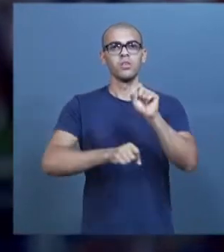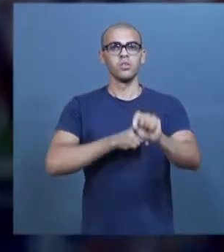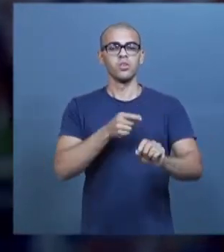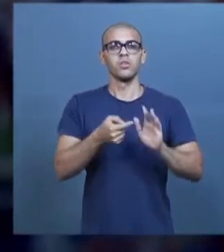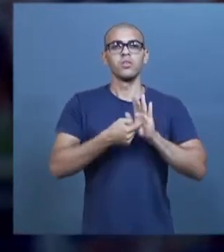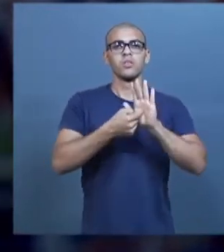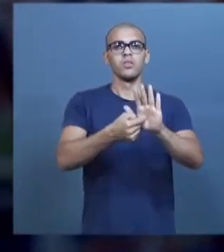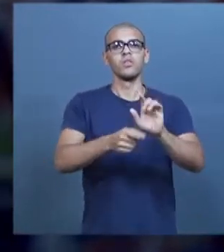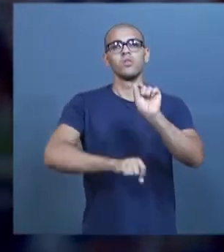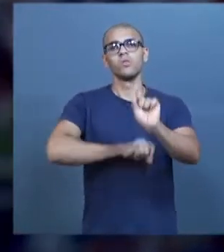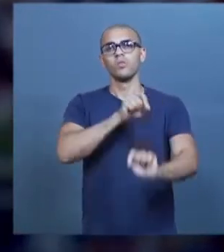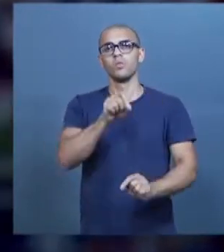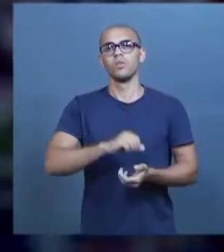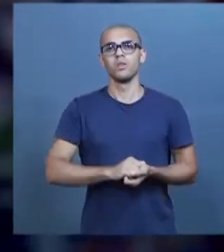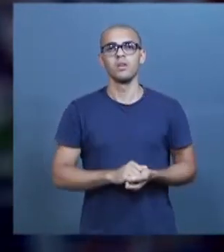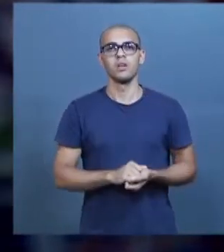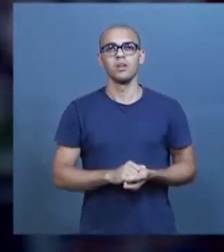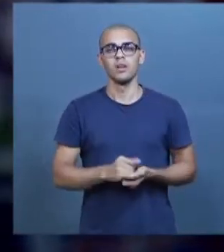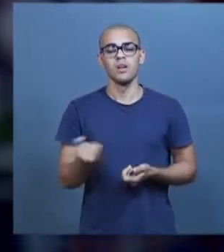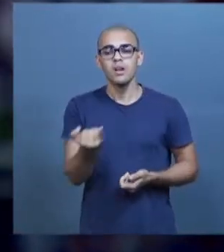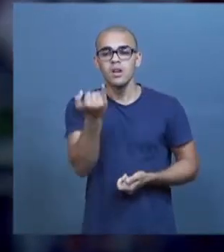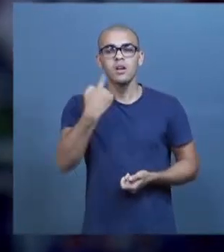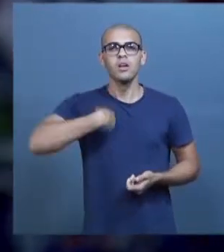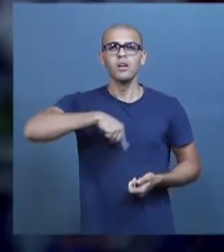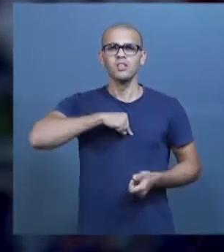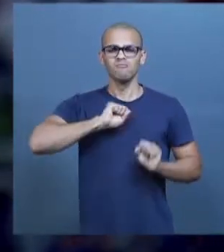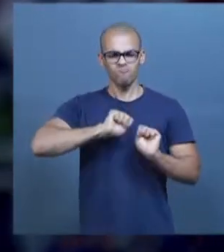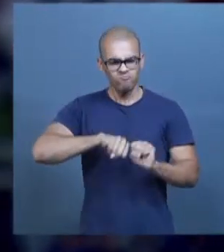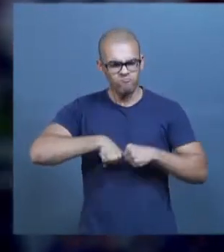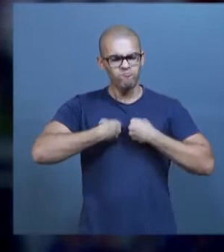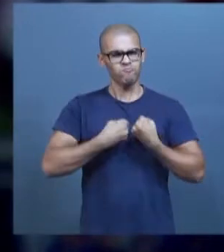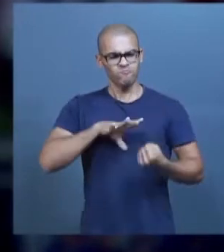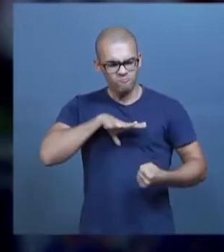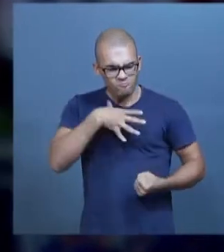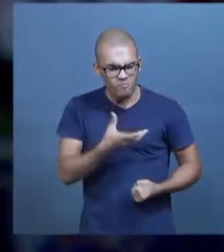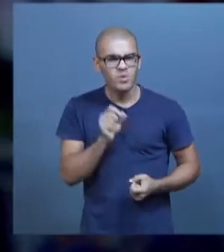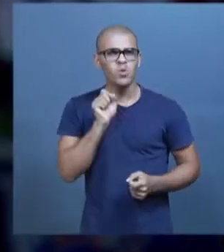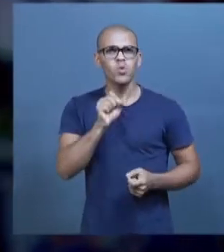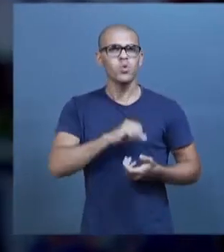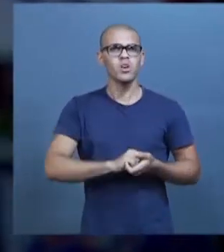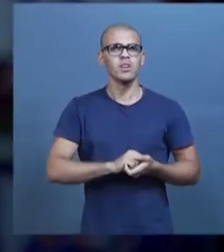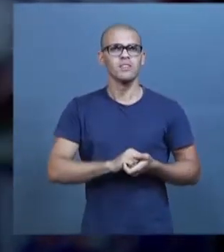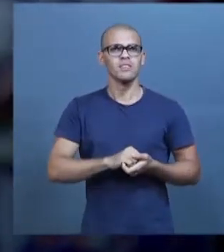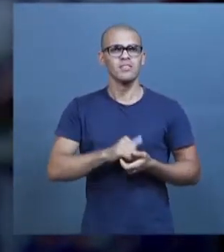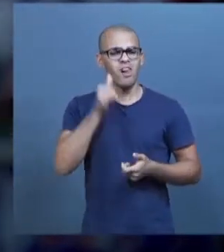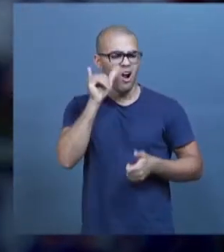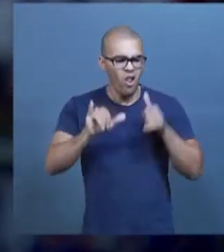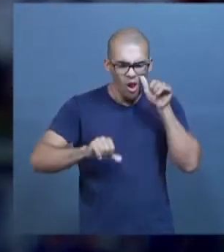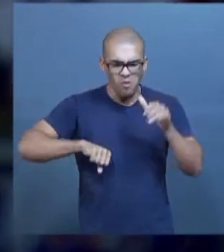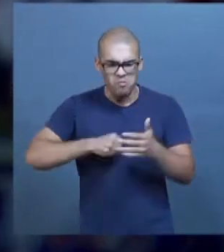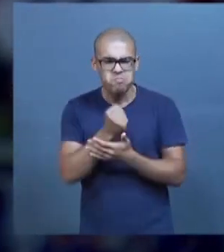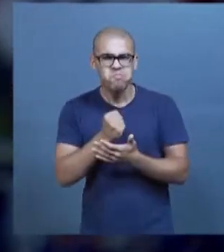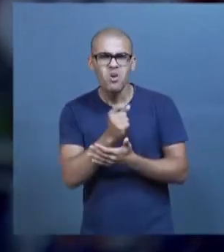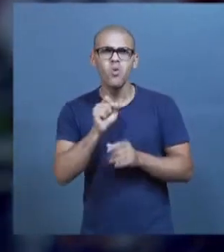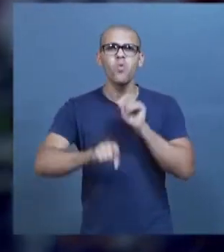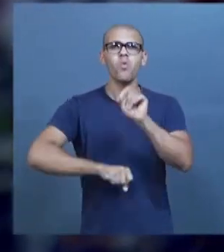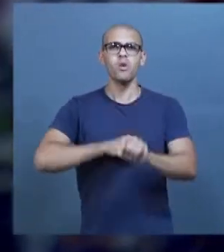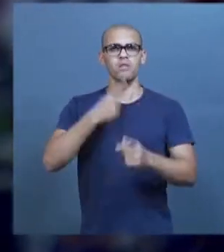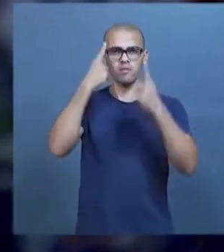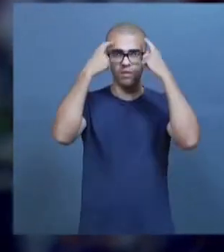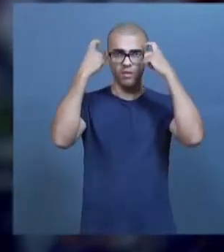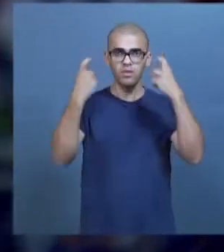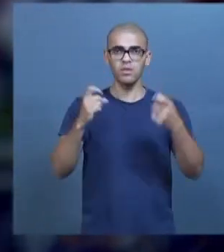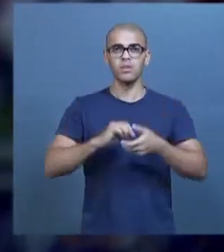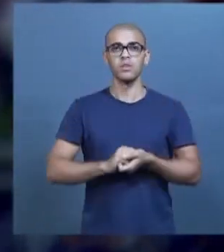de enfrentarmos a violência. Agora, enfrentamento à violência só se faz